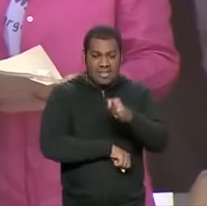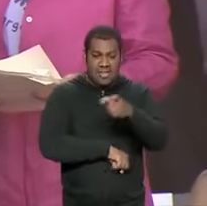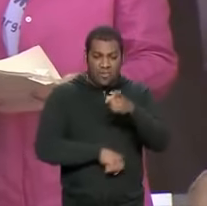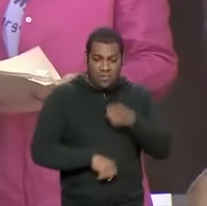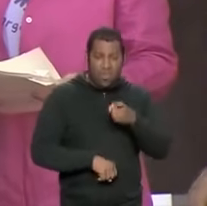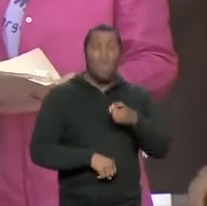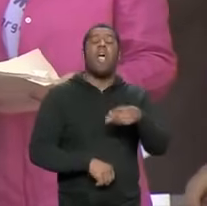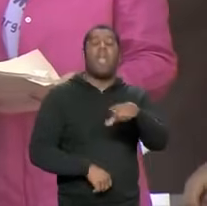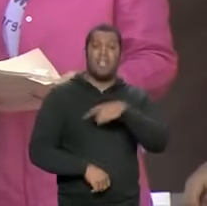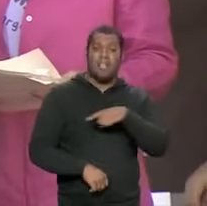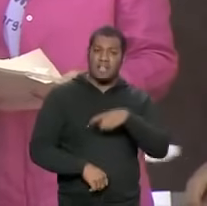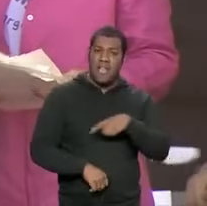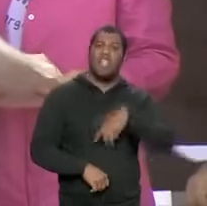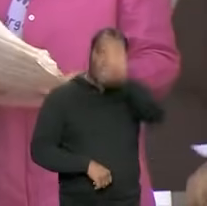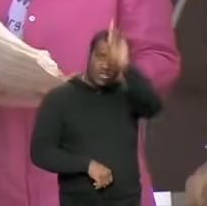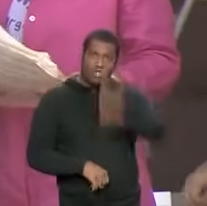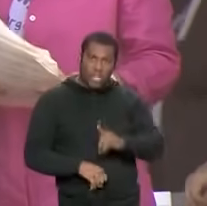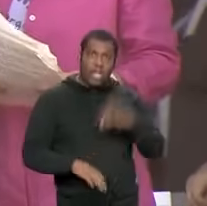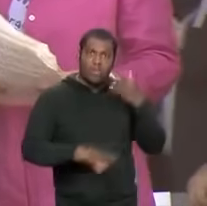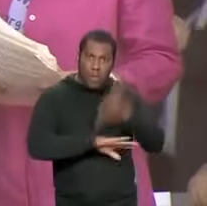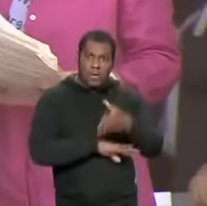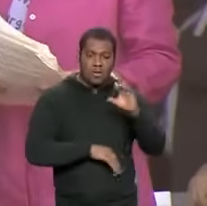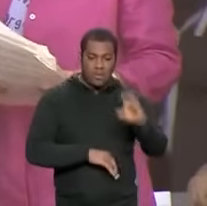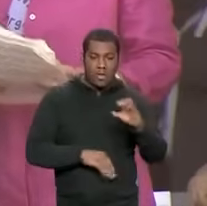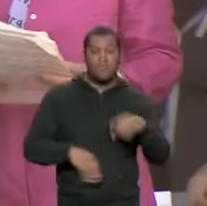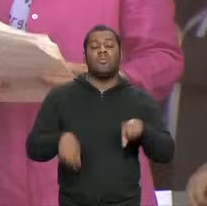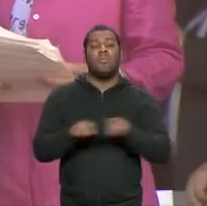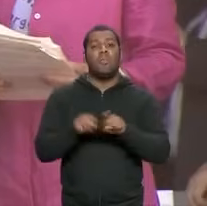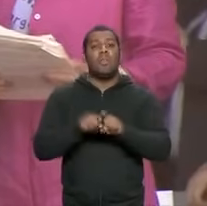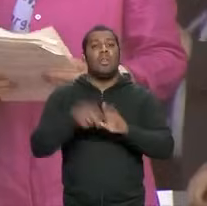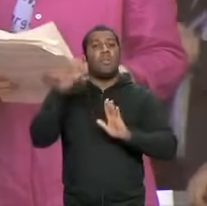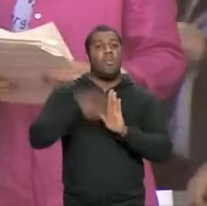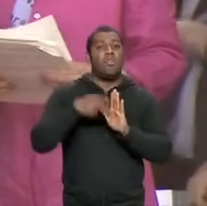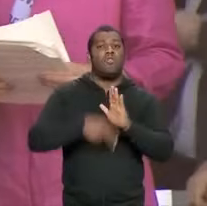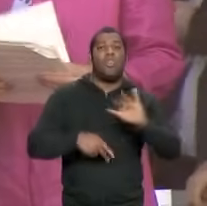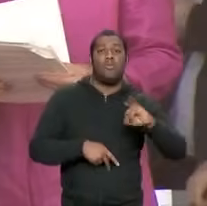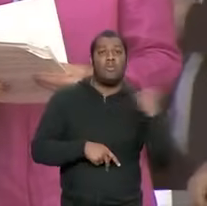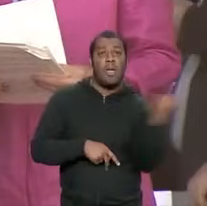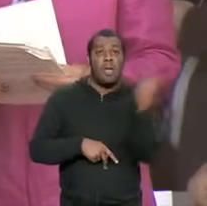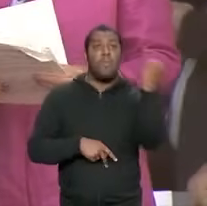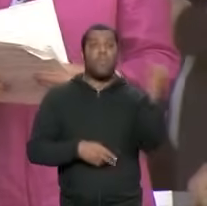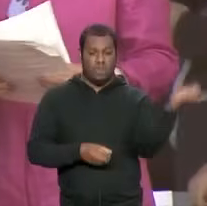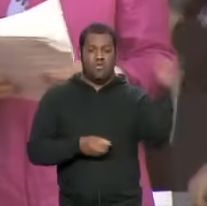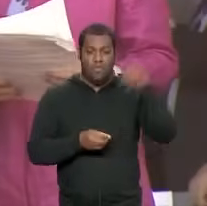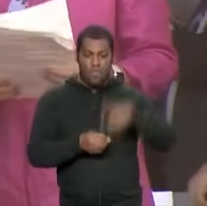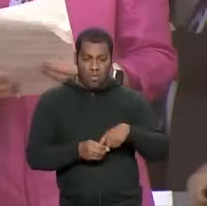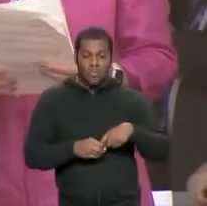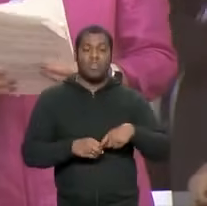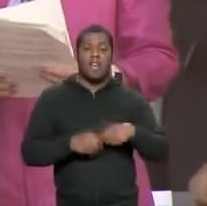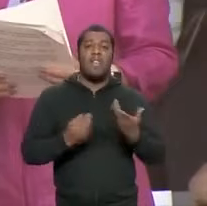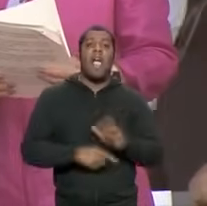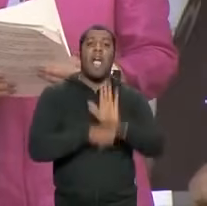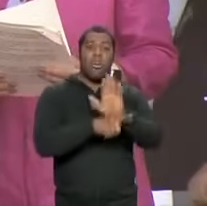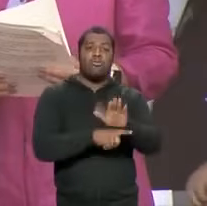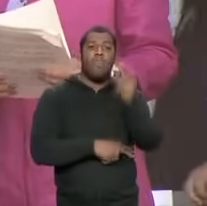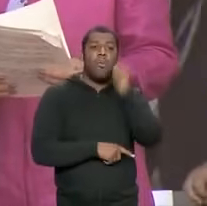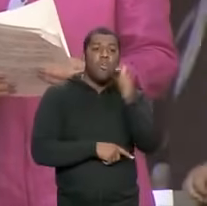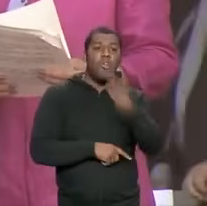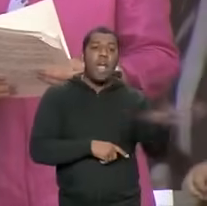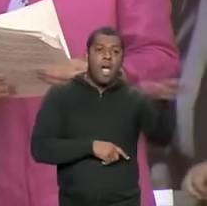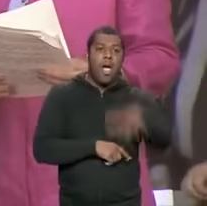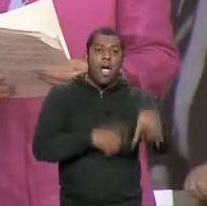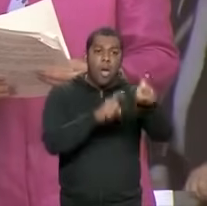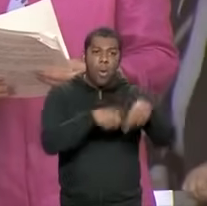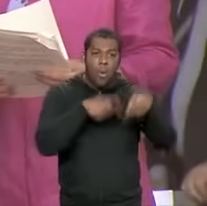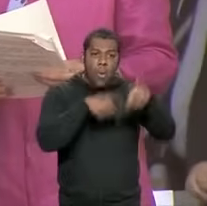facilitadas outros programas importantes foram recuperados e também beneficiou as mulheres do campo